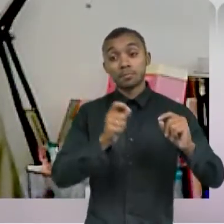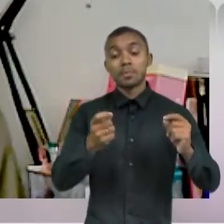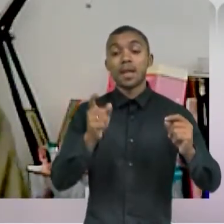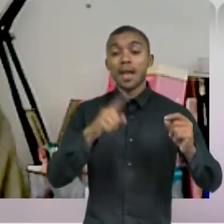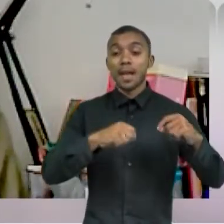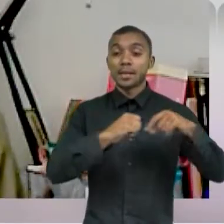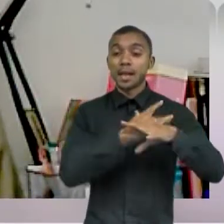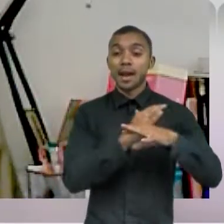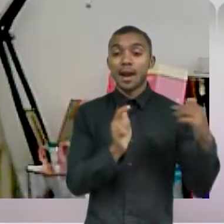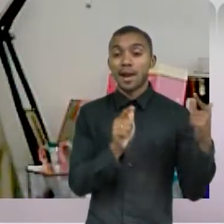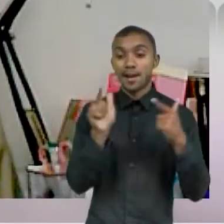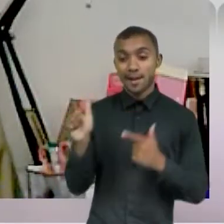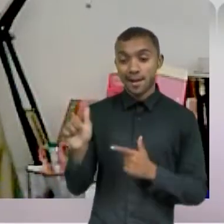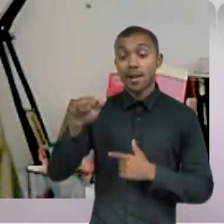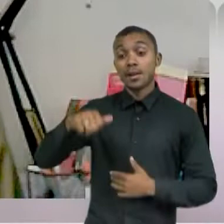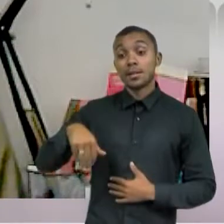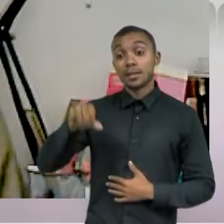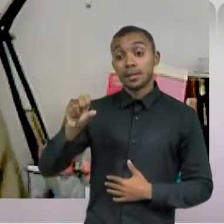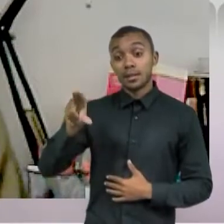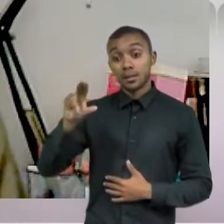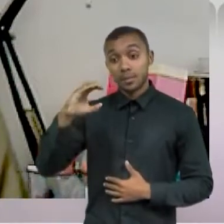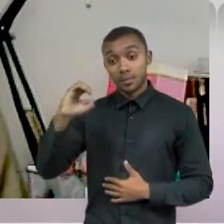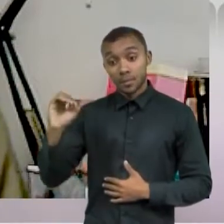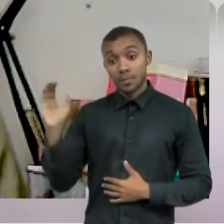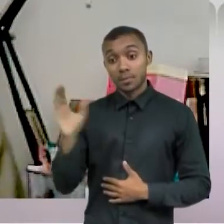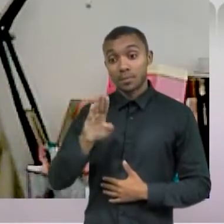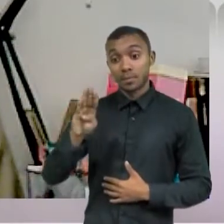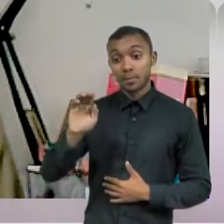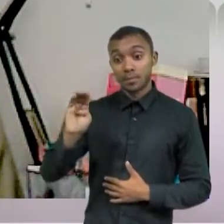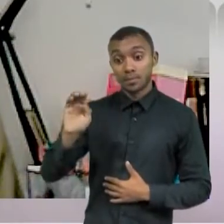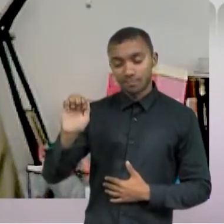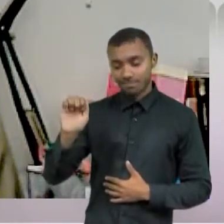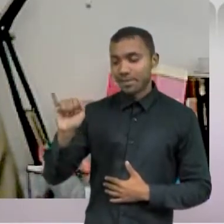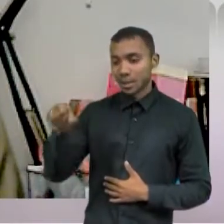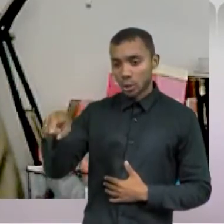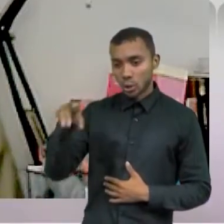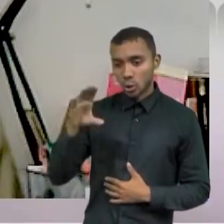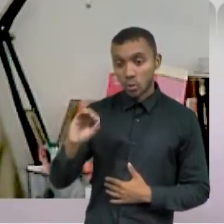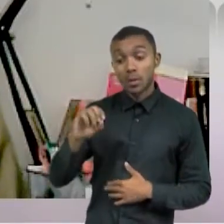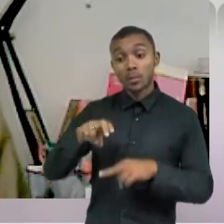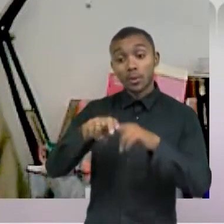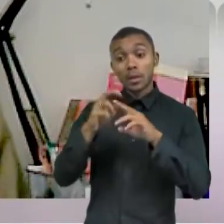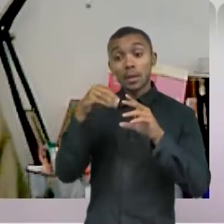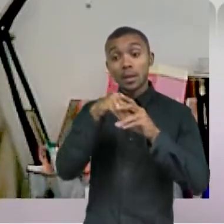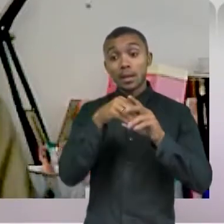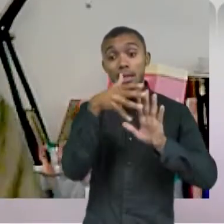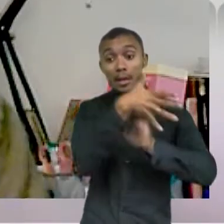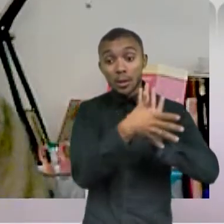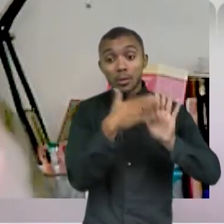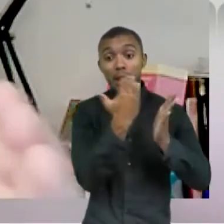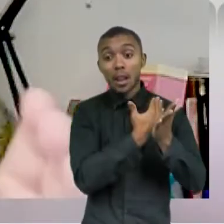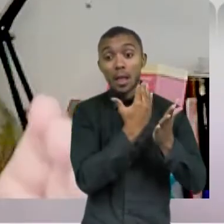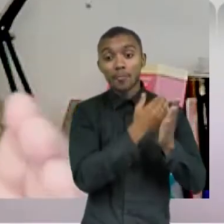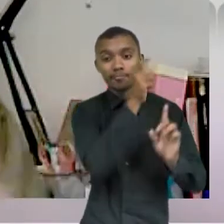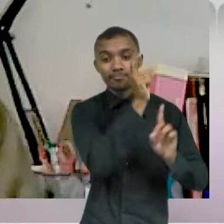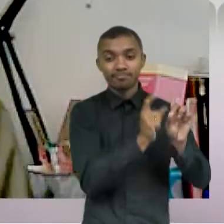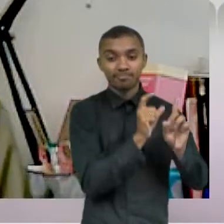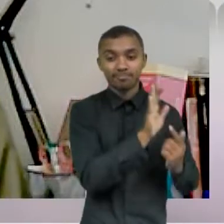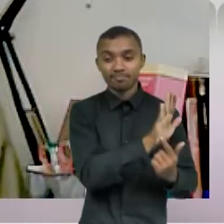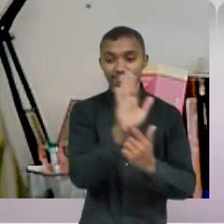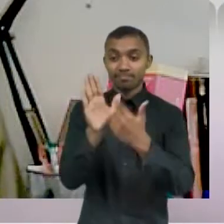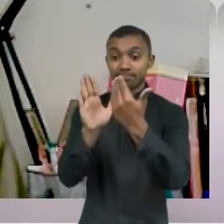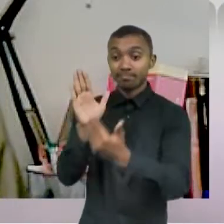mencionou, uma cidade de muro baixo, né? Então, esse personagem é que eu tento mostrar no livro, desde a sua